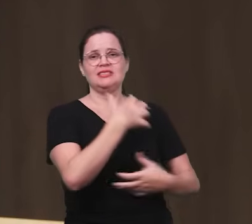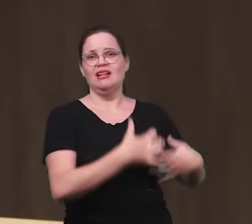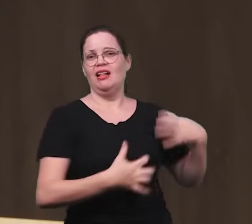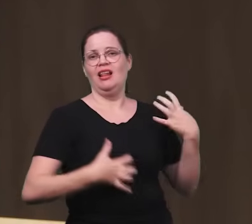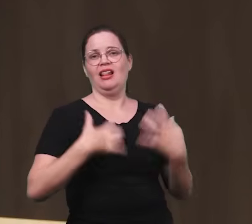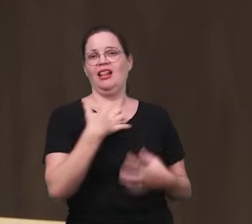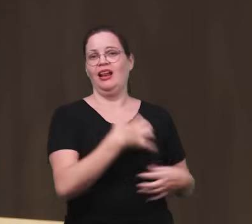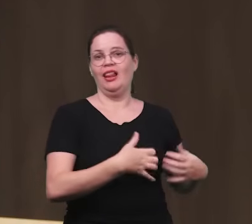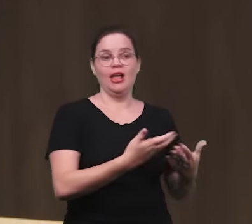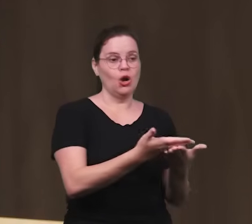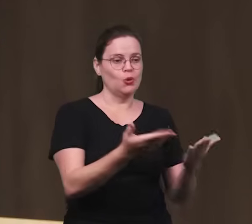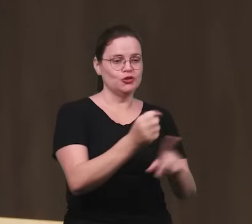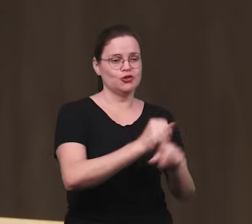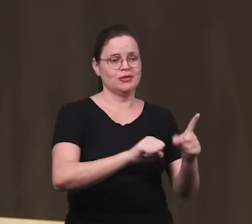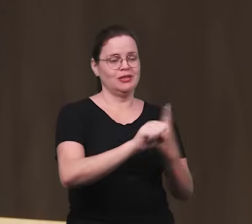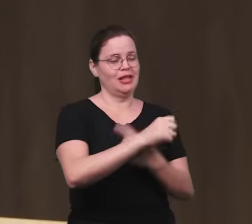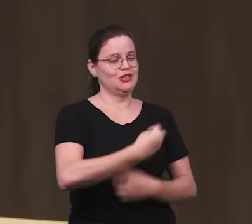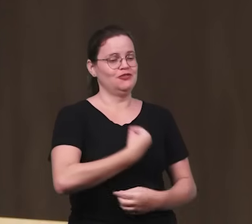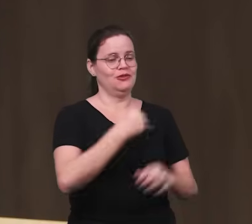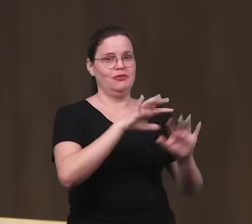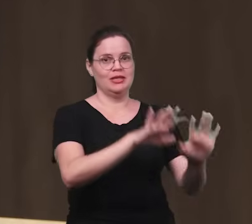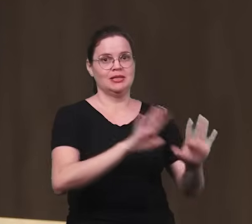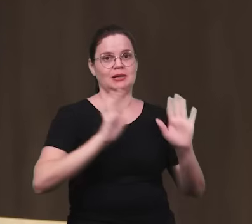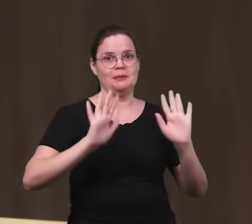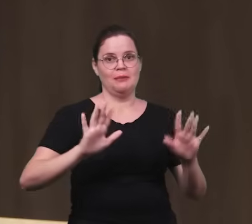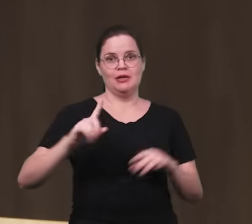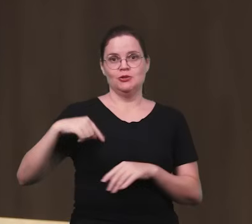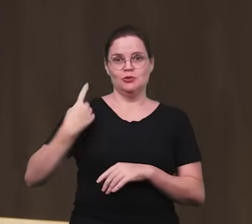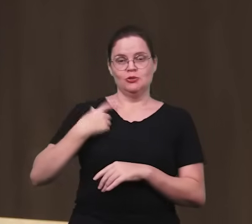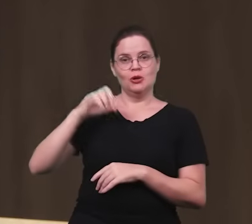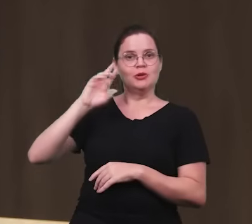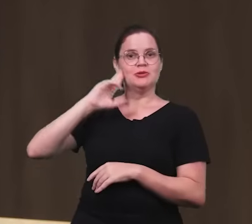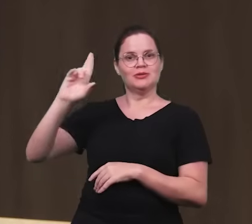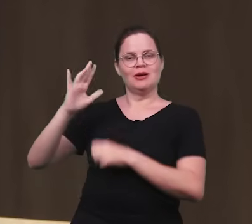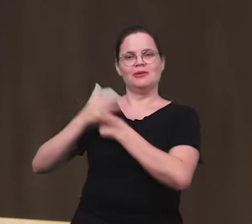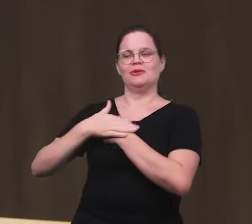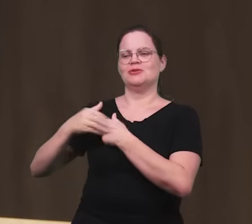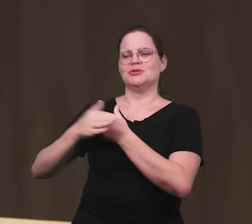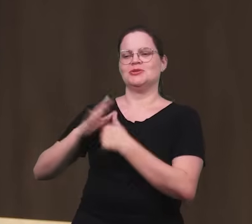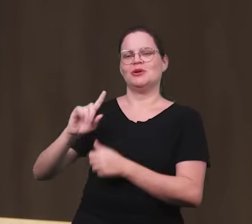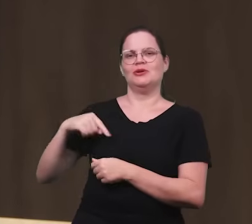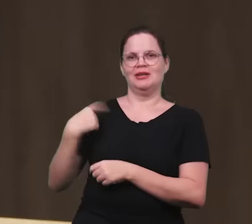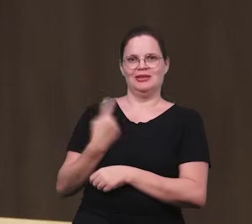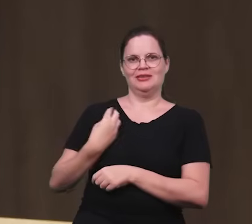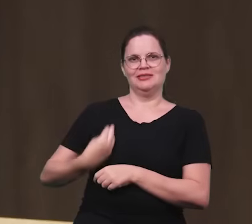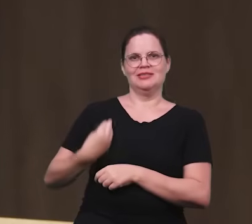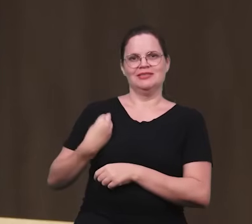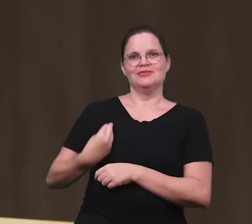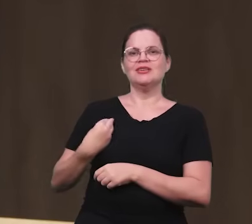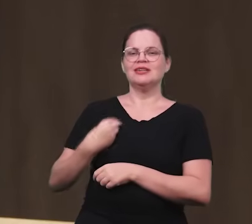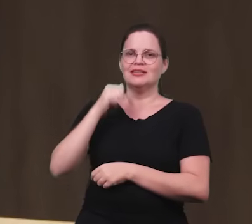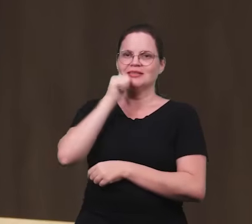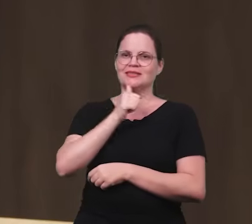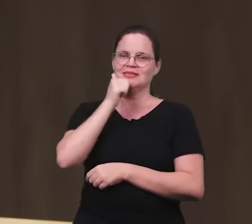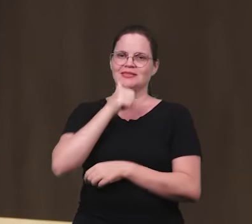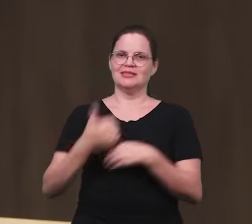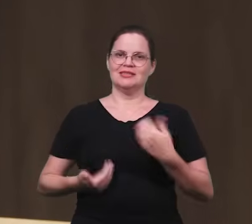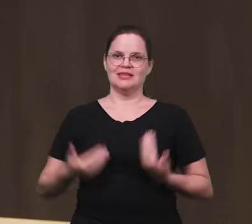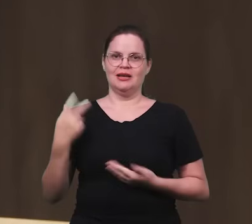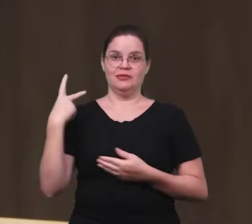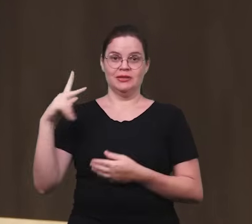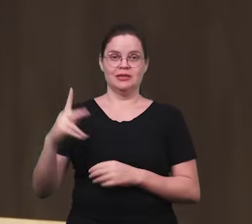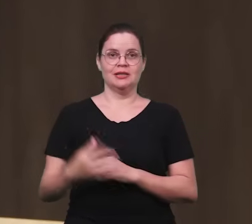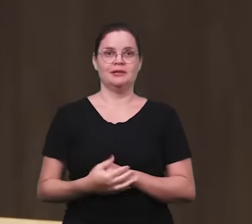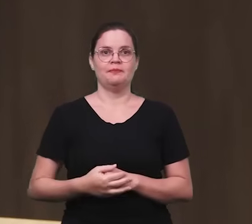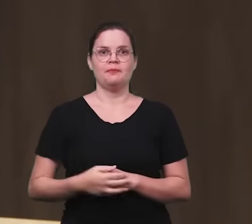atribulados, mas o nosso Senhor, Ele consola as suas servas, as suas mulheres, né? Porque